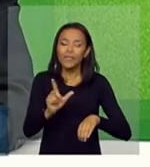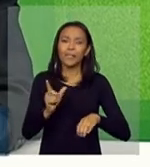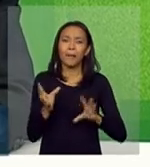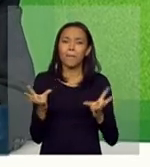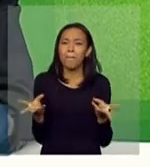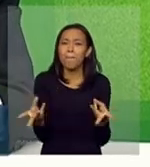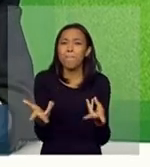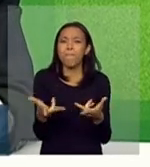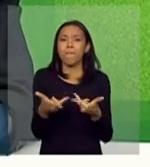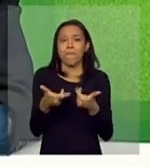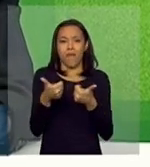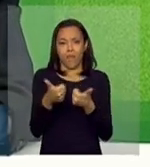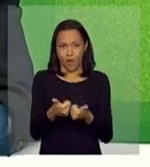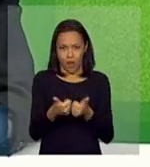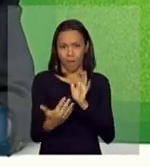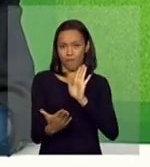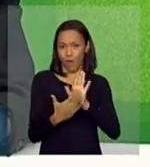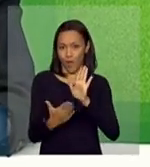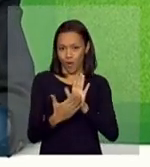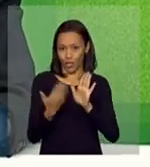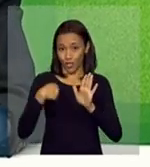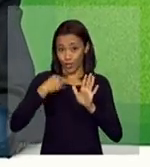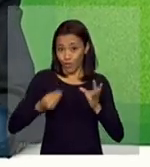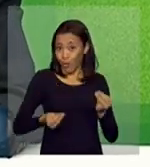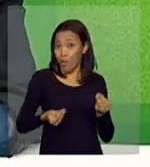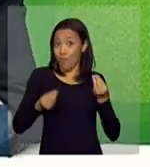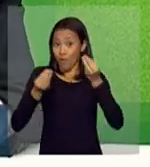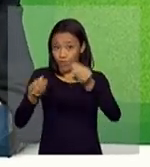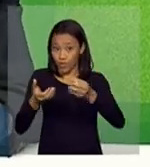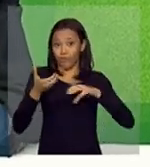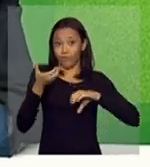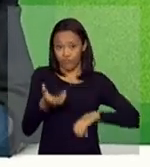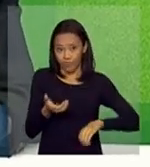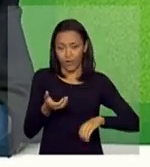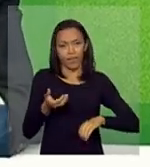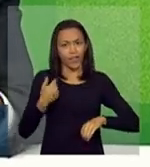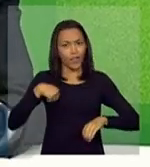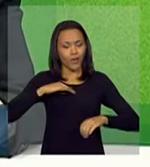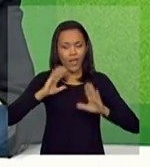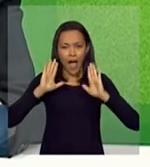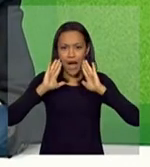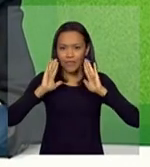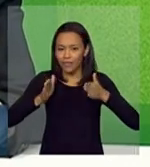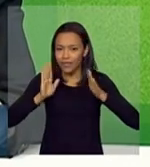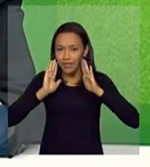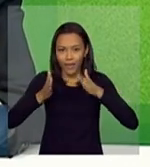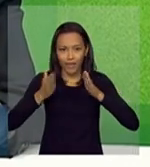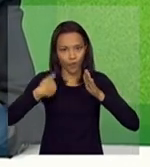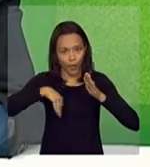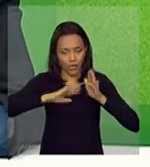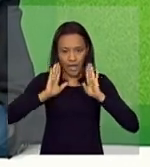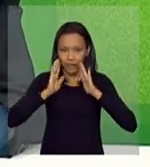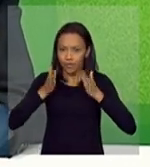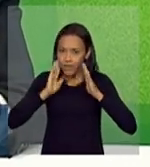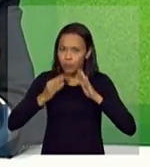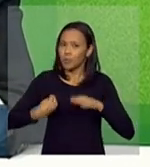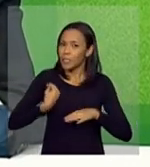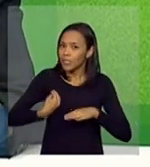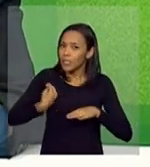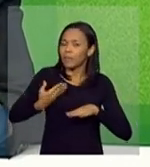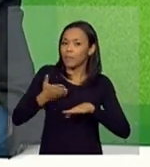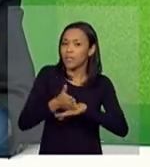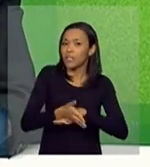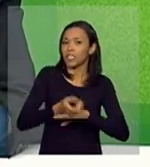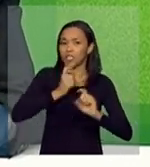melhorar aquilo que nós estamos oferecendo a ele. E vamos estar muito atentos e presentes nos